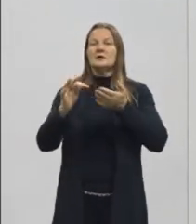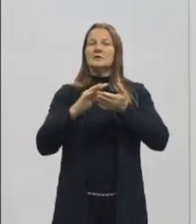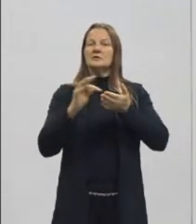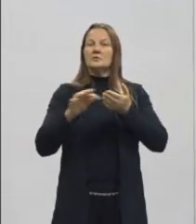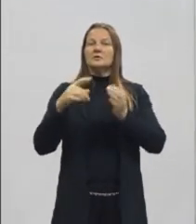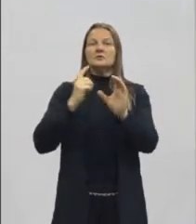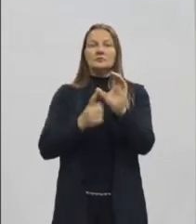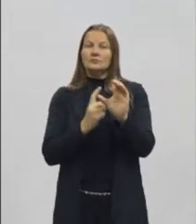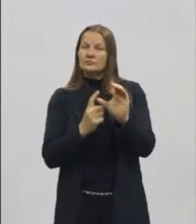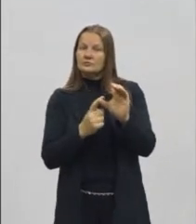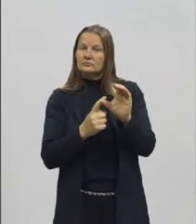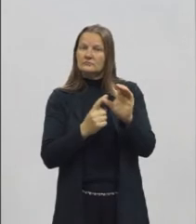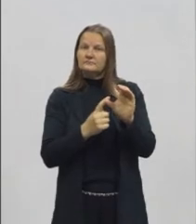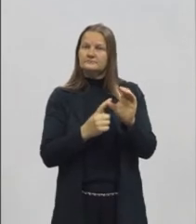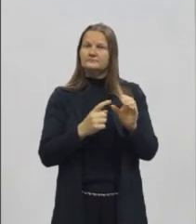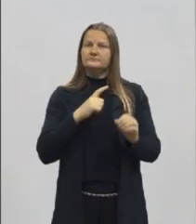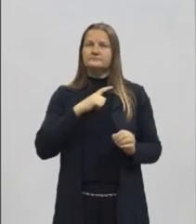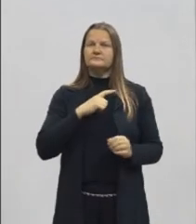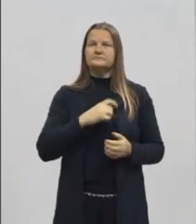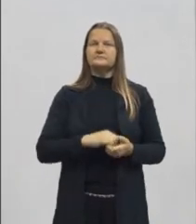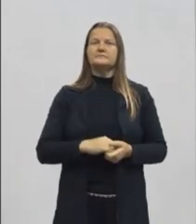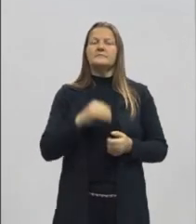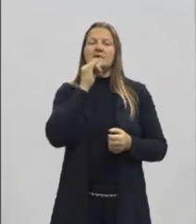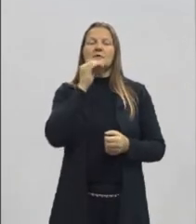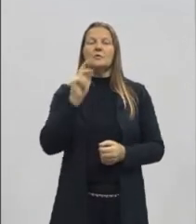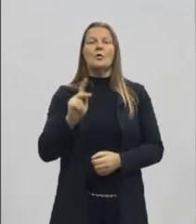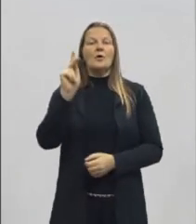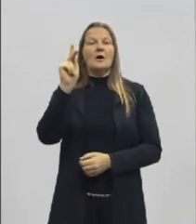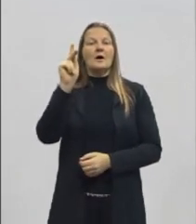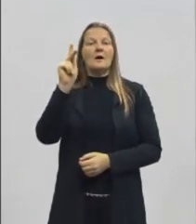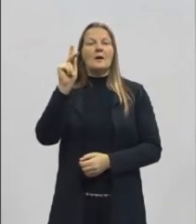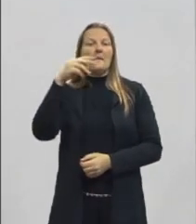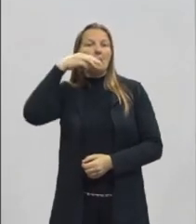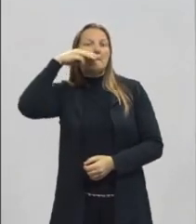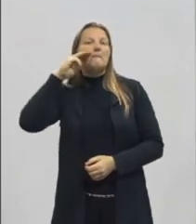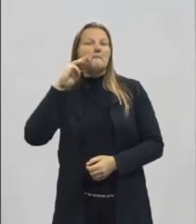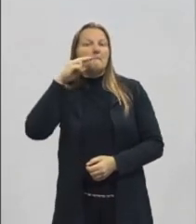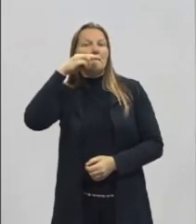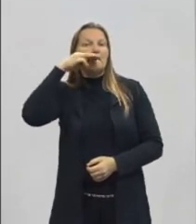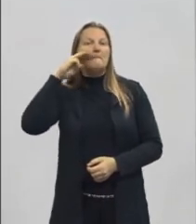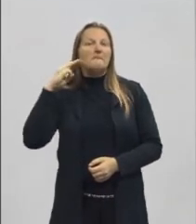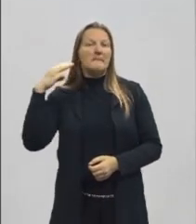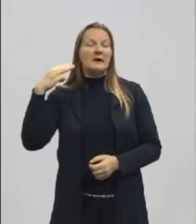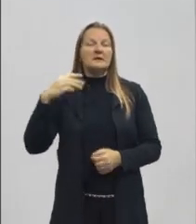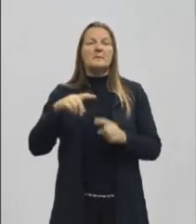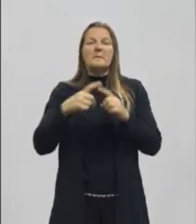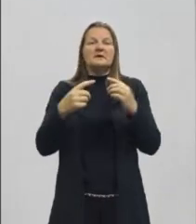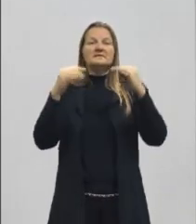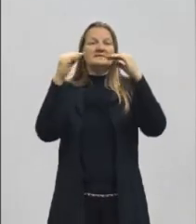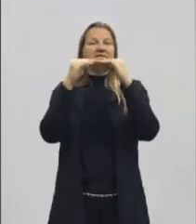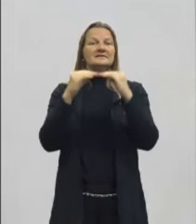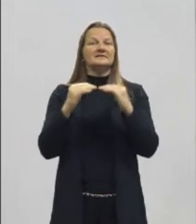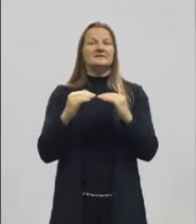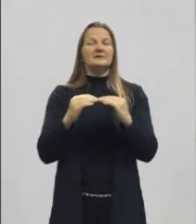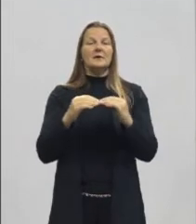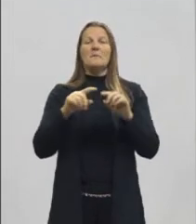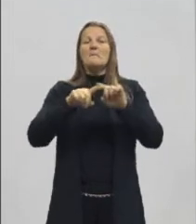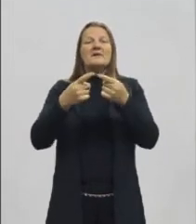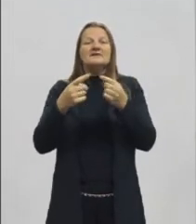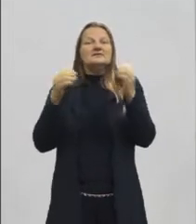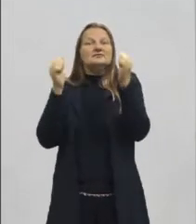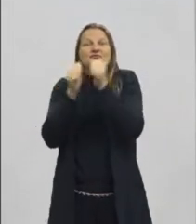comunistas né com as teorias por exemplo do Karl Marx mas que não necessariamente estavam alinhadas a União